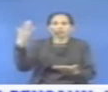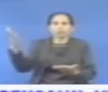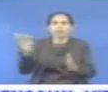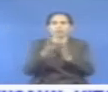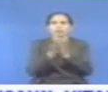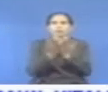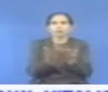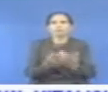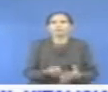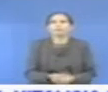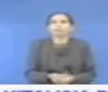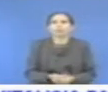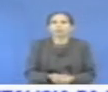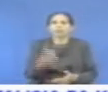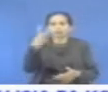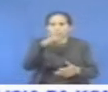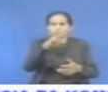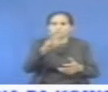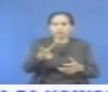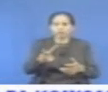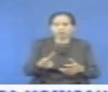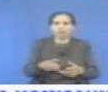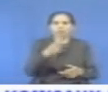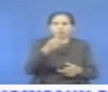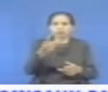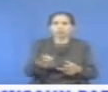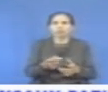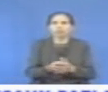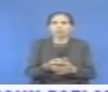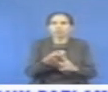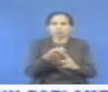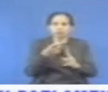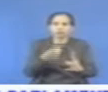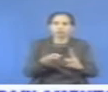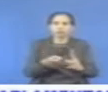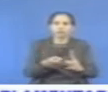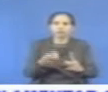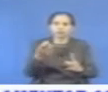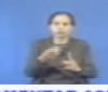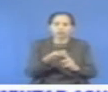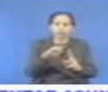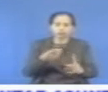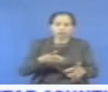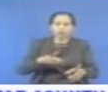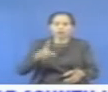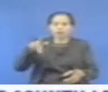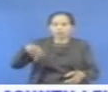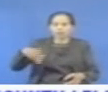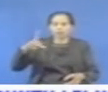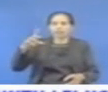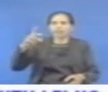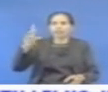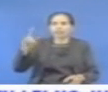Caicolidili. Provedora Zezinha Maria Gomes afirma, Rússia queixa na Provedoria de Direitos Humanos na Justiça